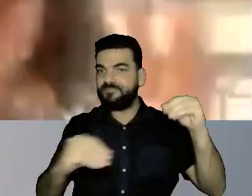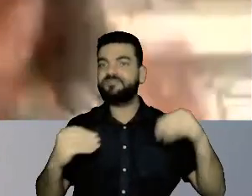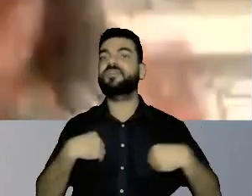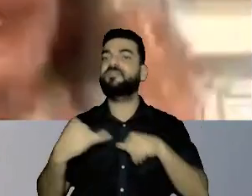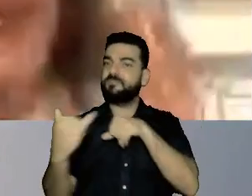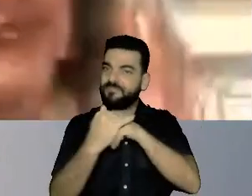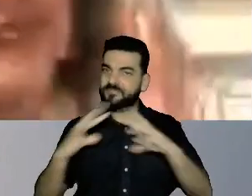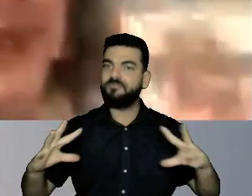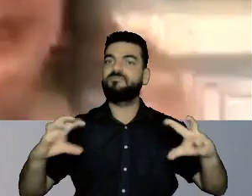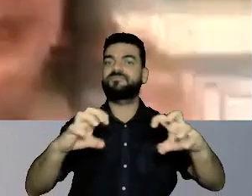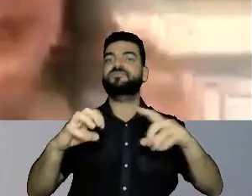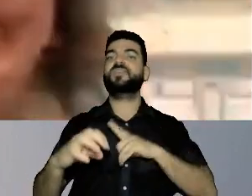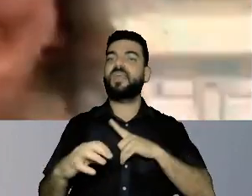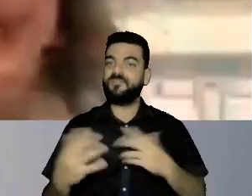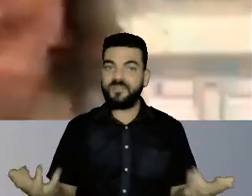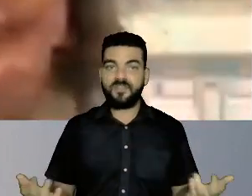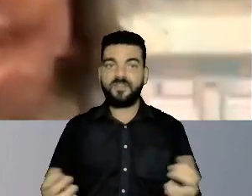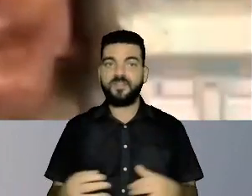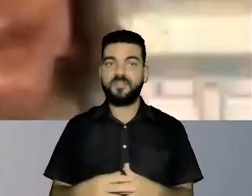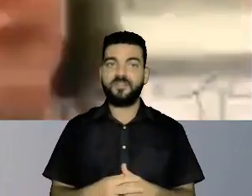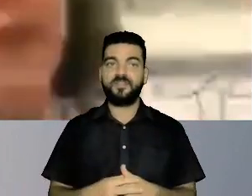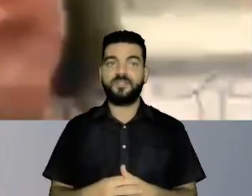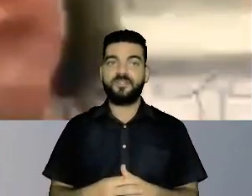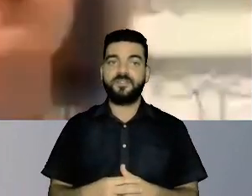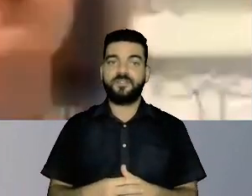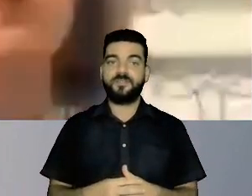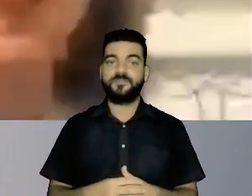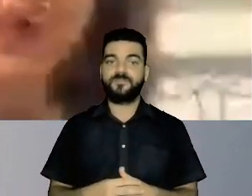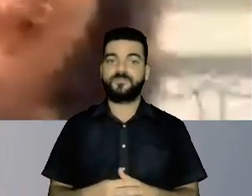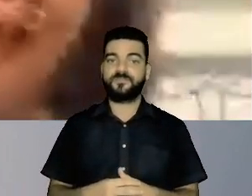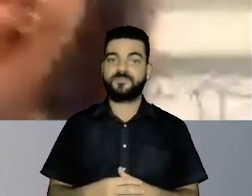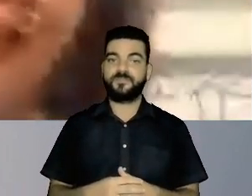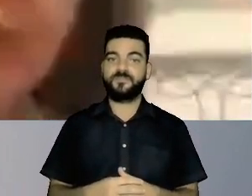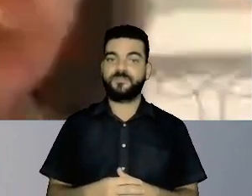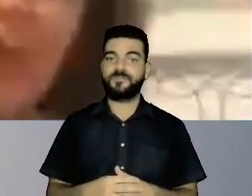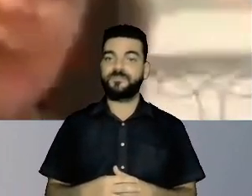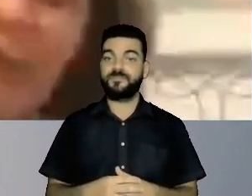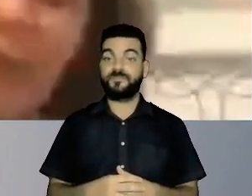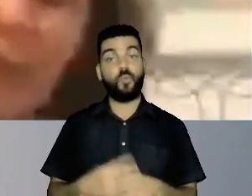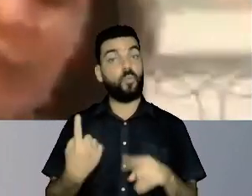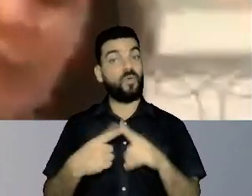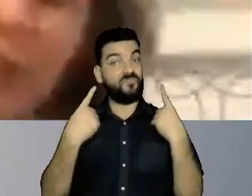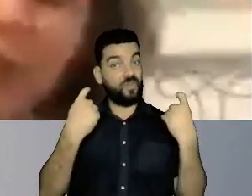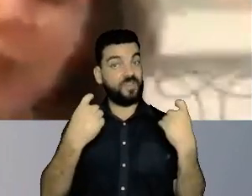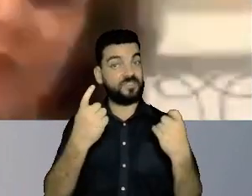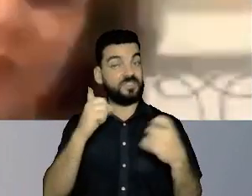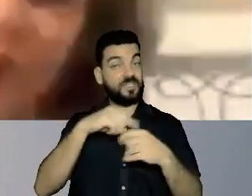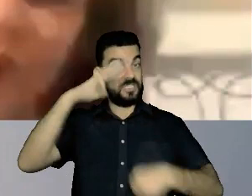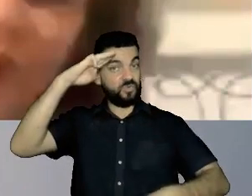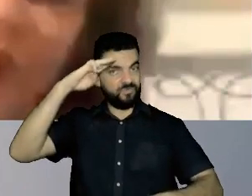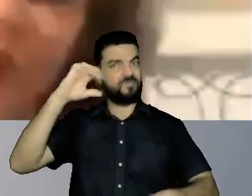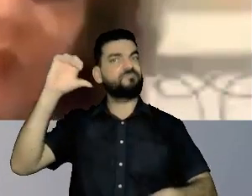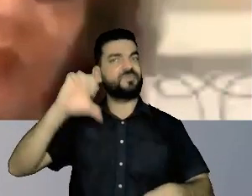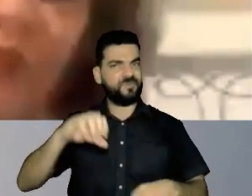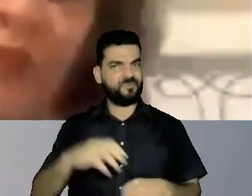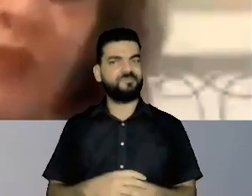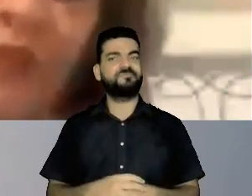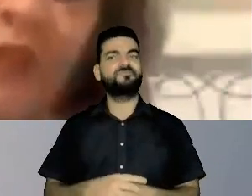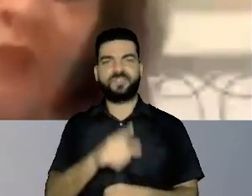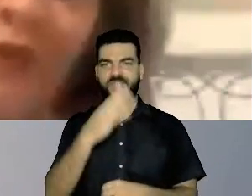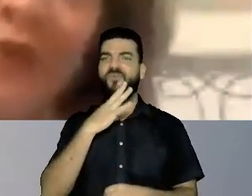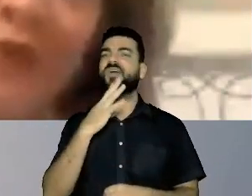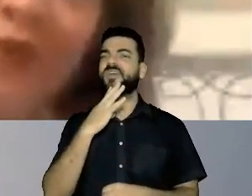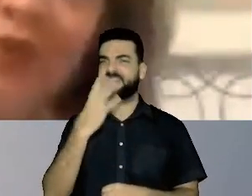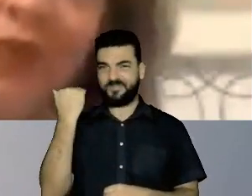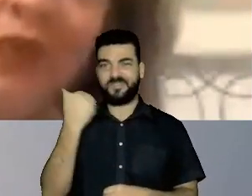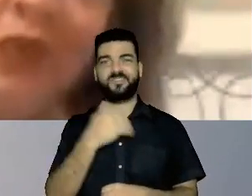mas... então, ele quer que tenha os dois, para você lembrar que as mulheres também foram vítimas de violência.